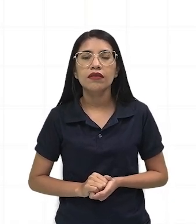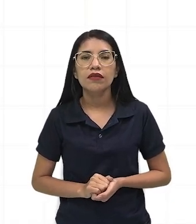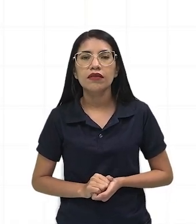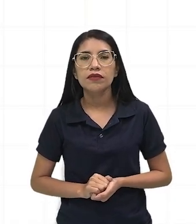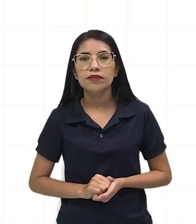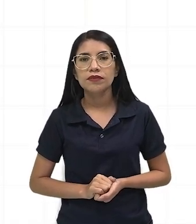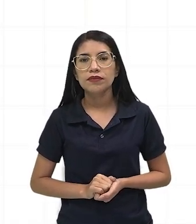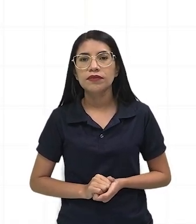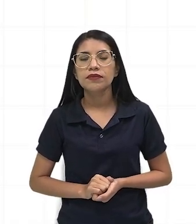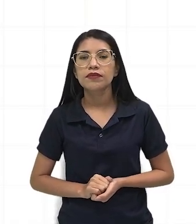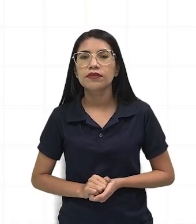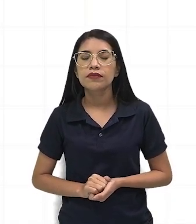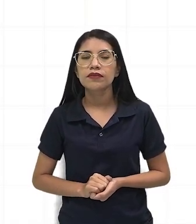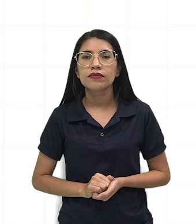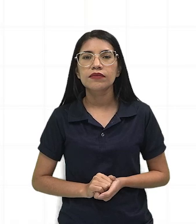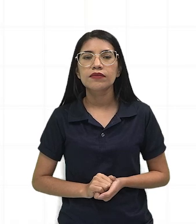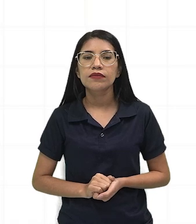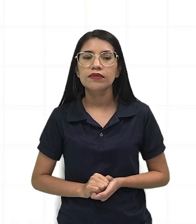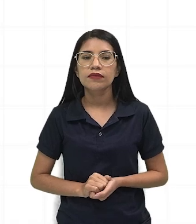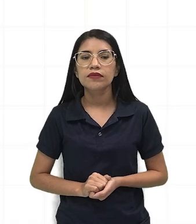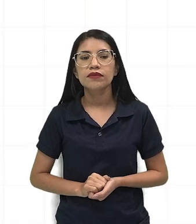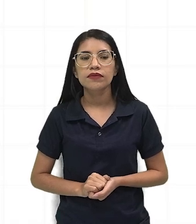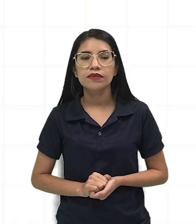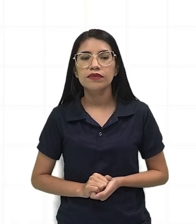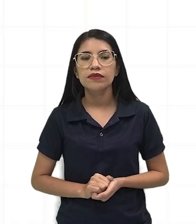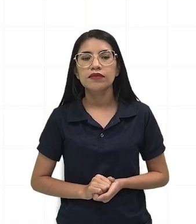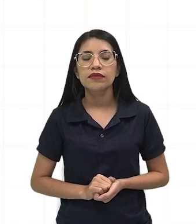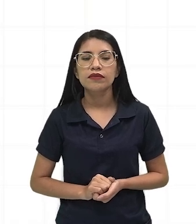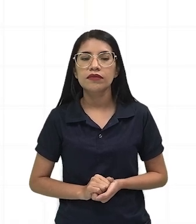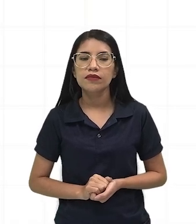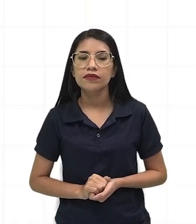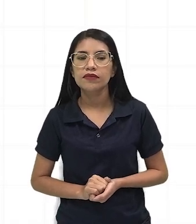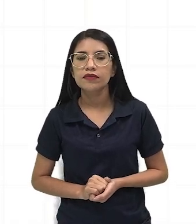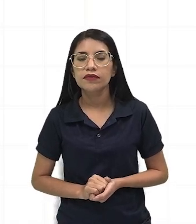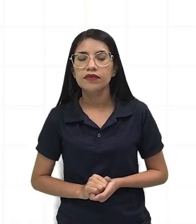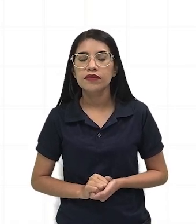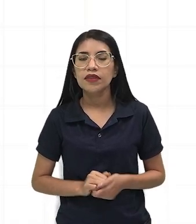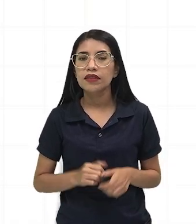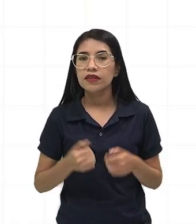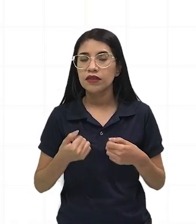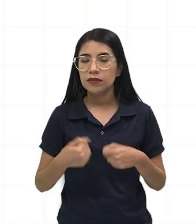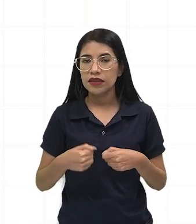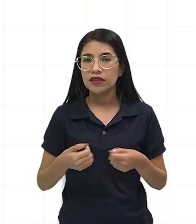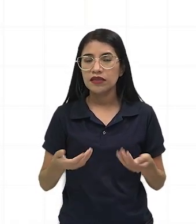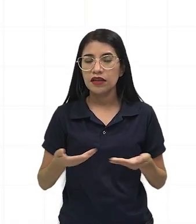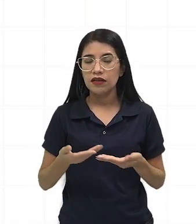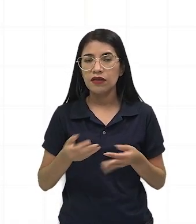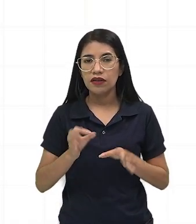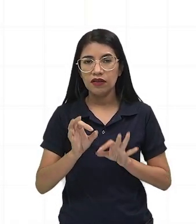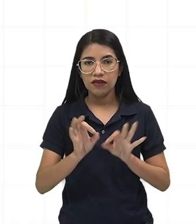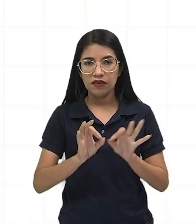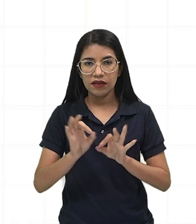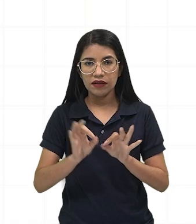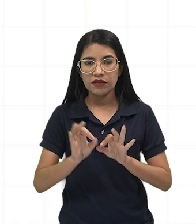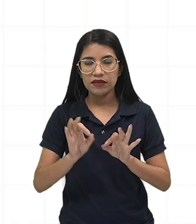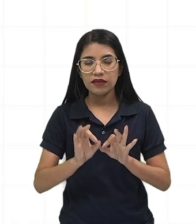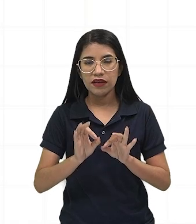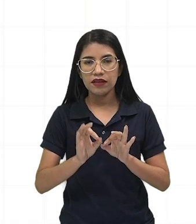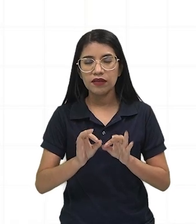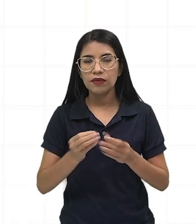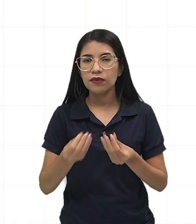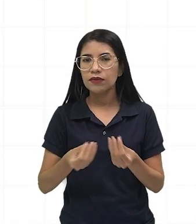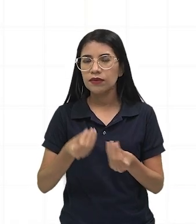Desorganizado. Então, o que que você vai fazer? Você vai organizar. E como é que